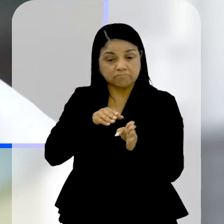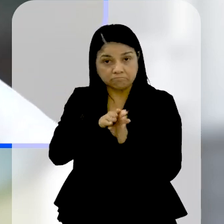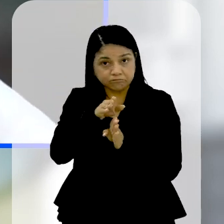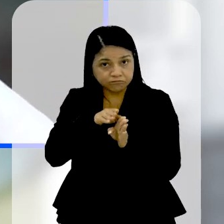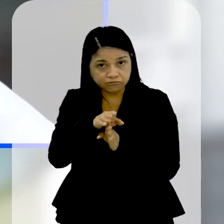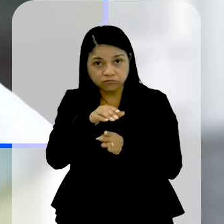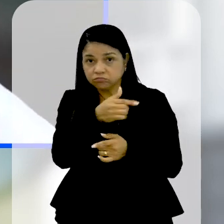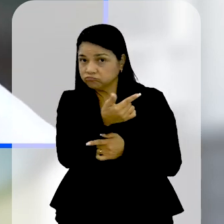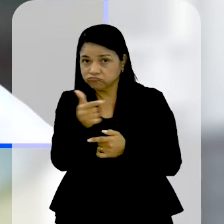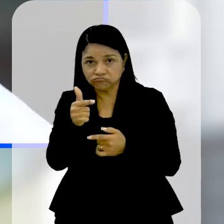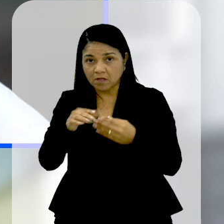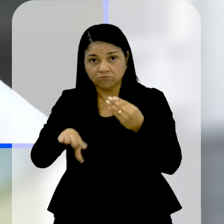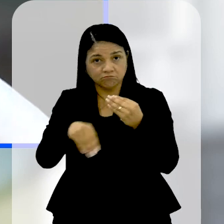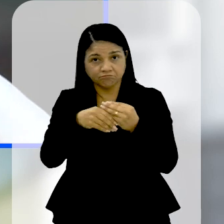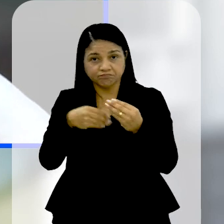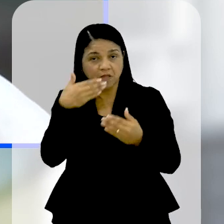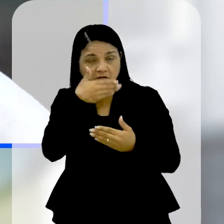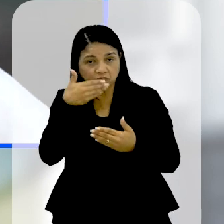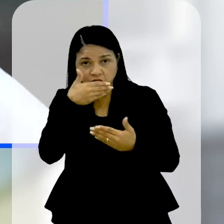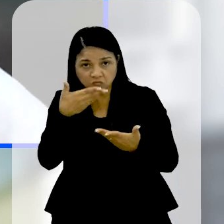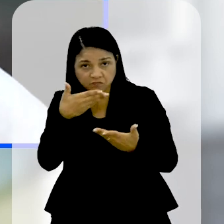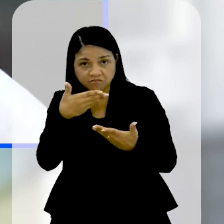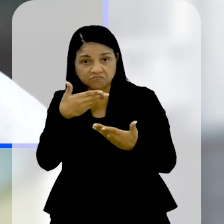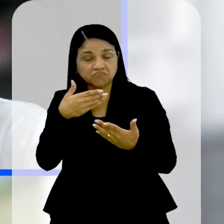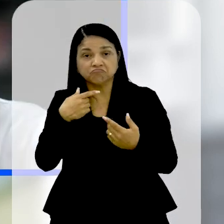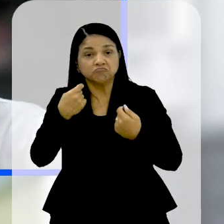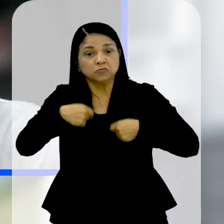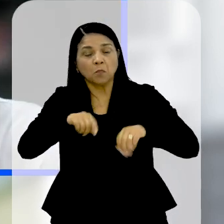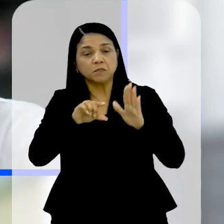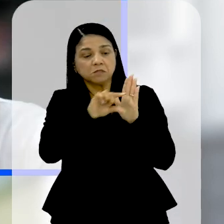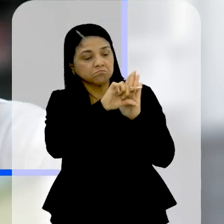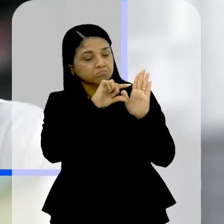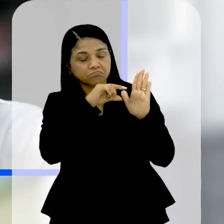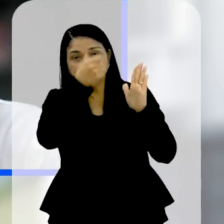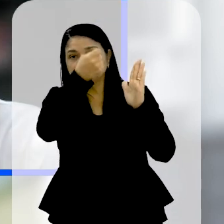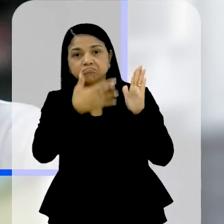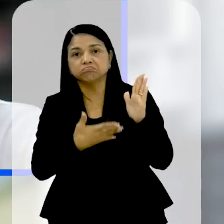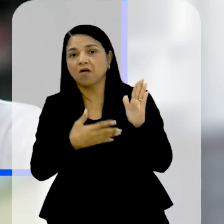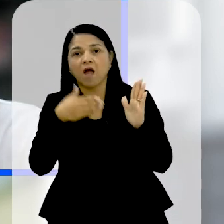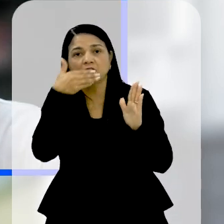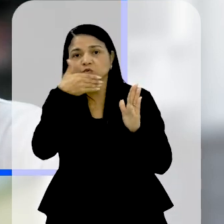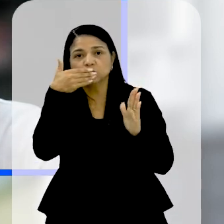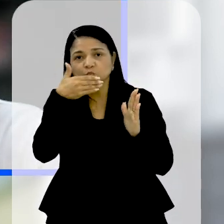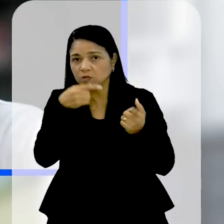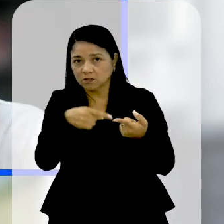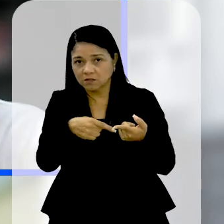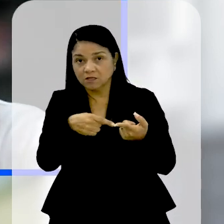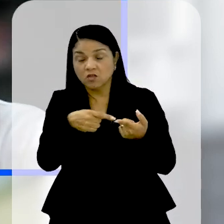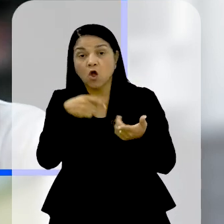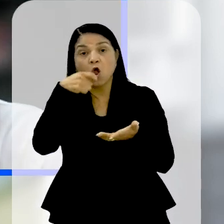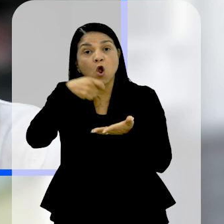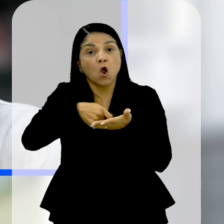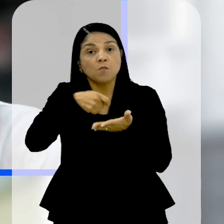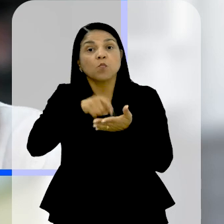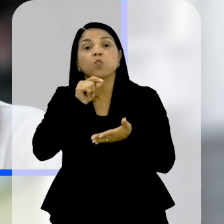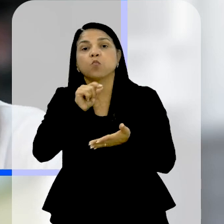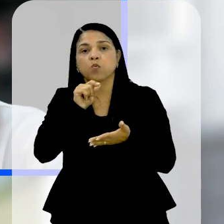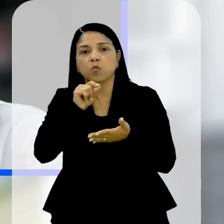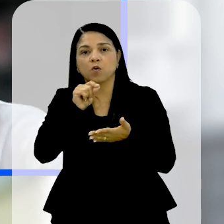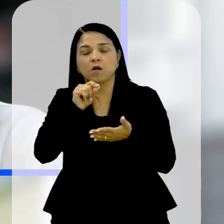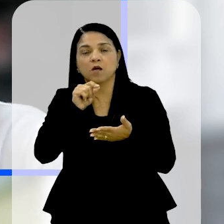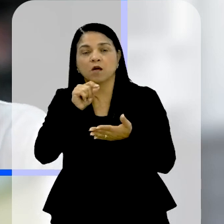tem a recomendação de açúcar, eles não são nem obrigados a descrever o açúcar no rótulo. Eles só são obrigados a